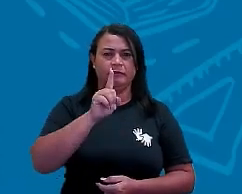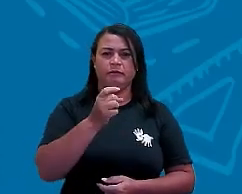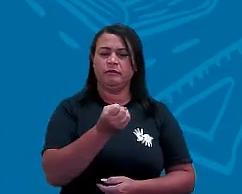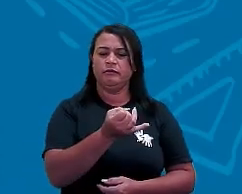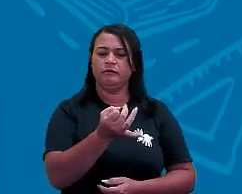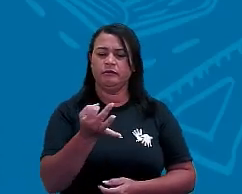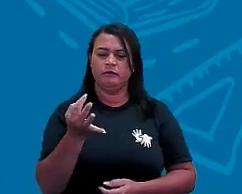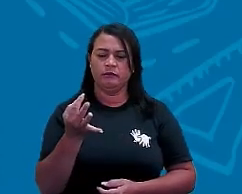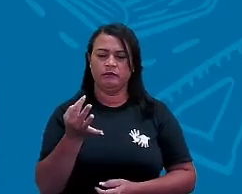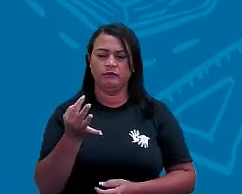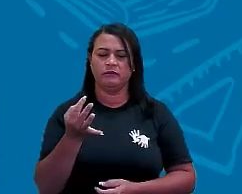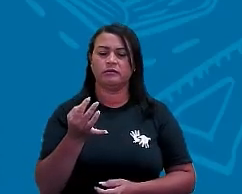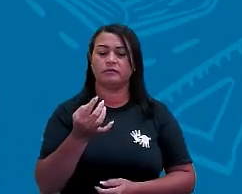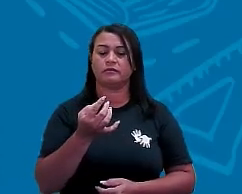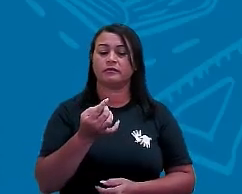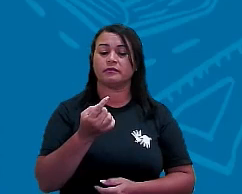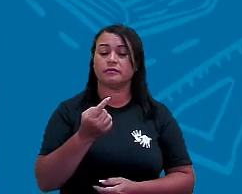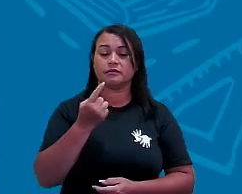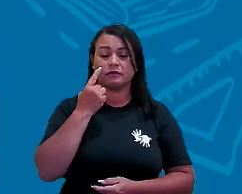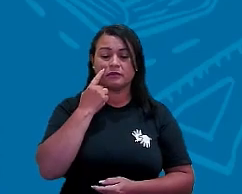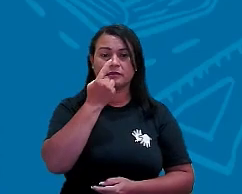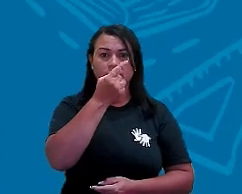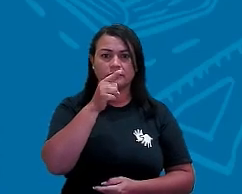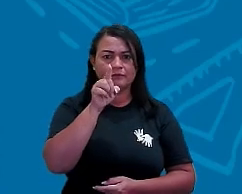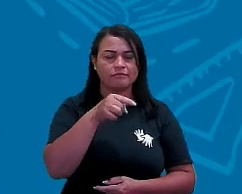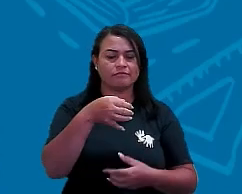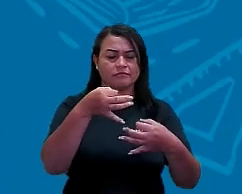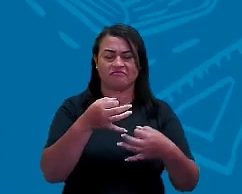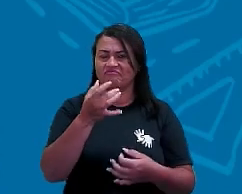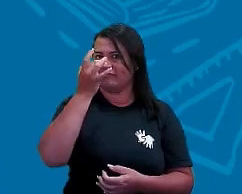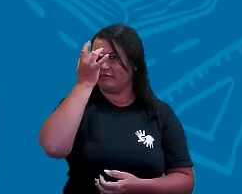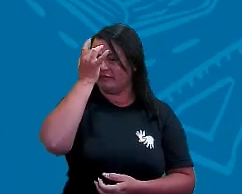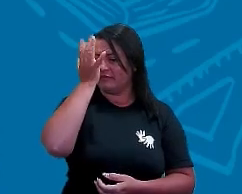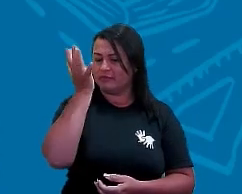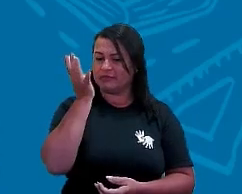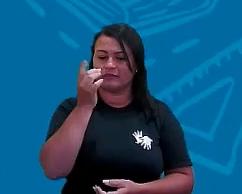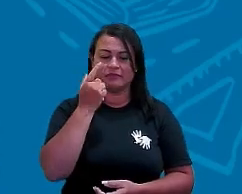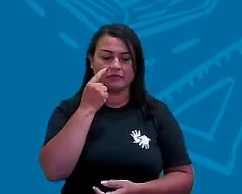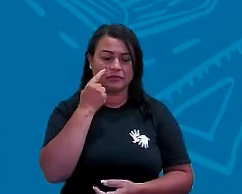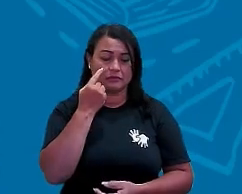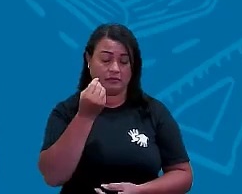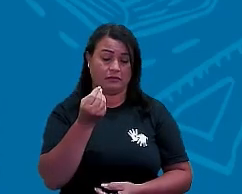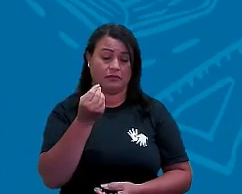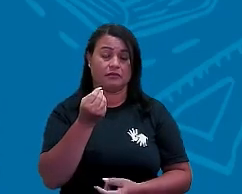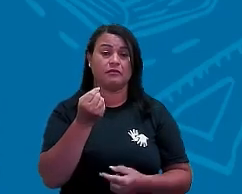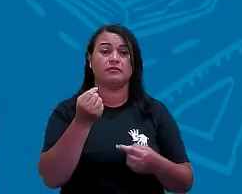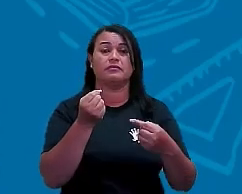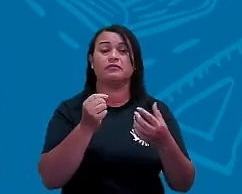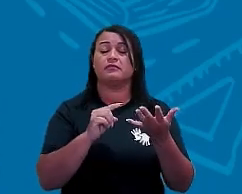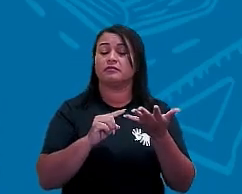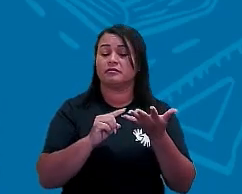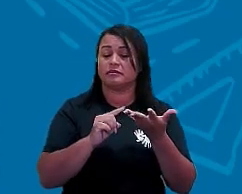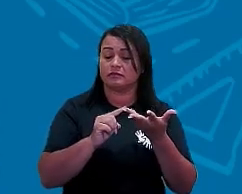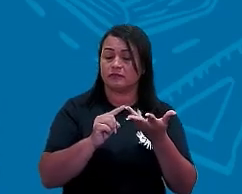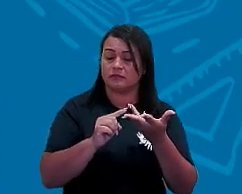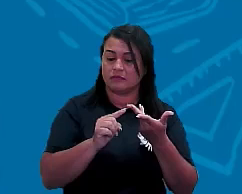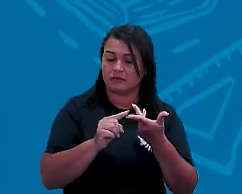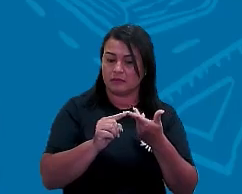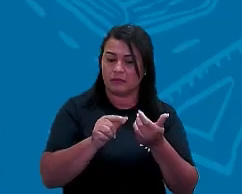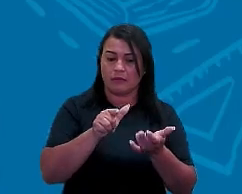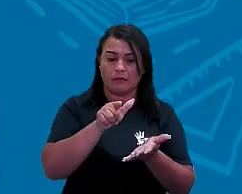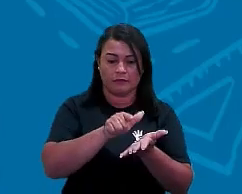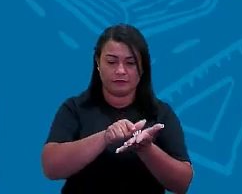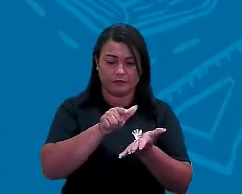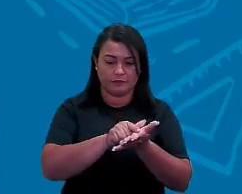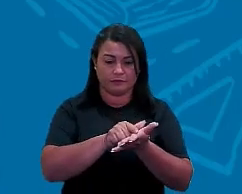e marque a opção certa. Muito fácil, né, gente? Eu vou contar as cédulas e